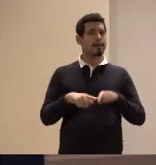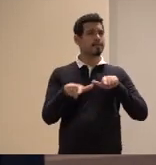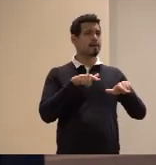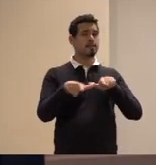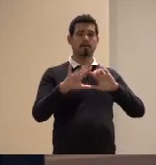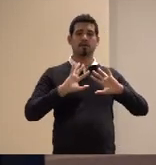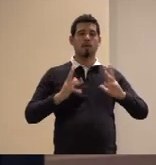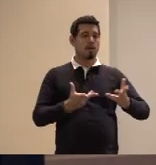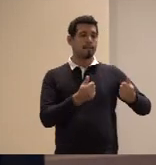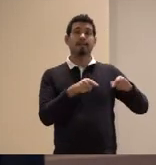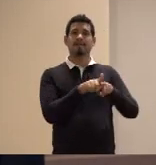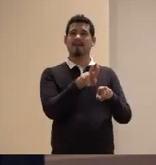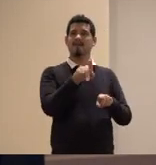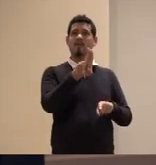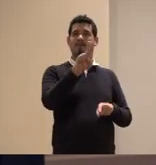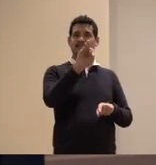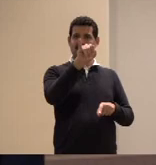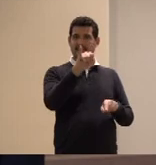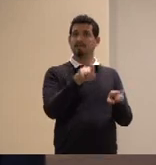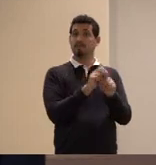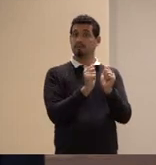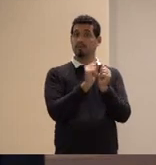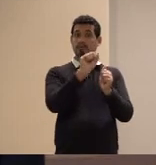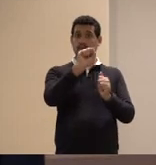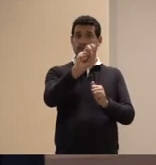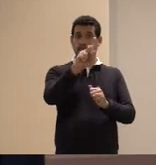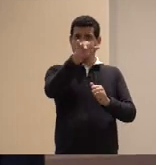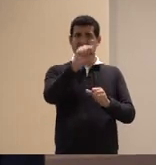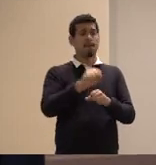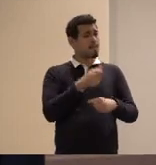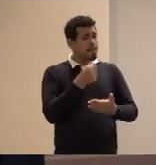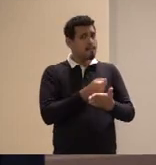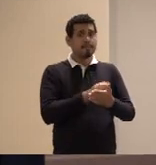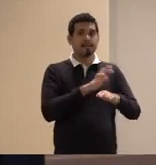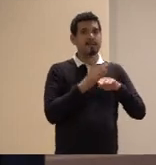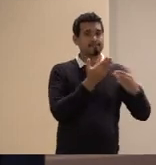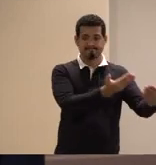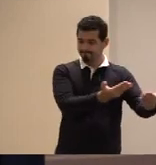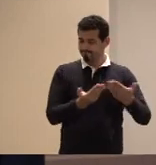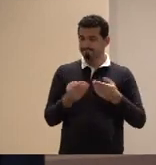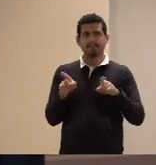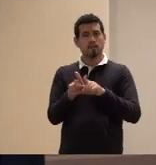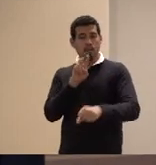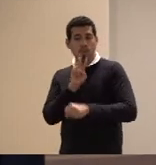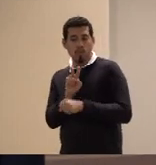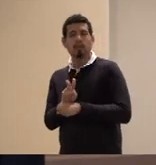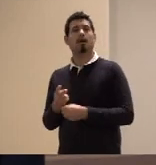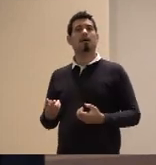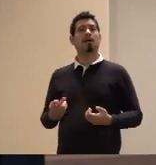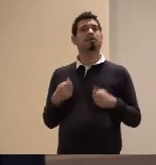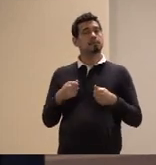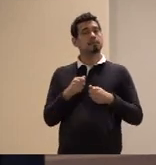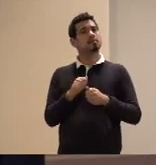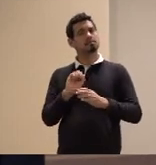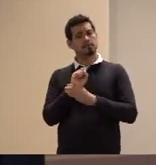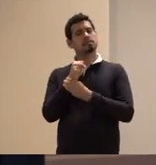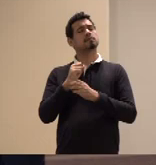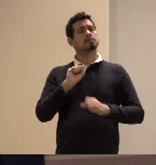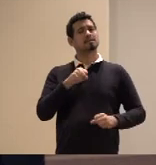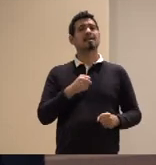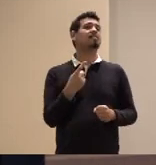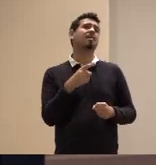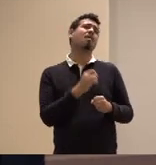de acolhimento, como a UTI do SUAS, tem a obrigação de recebê-lo, a obrigação de cuidá-lo, a obrigação de protegê-lo. Não